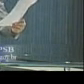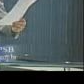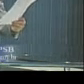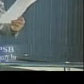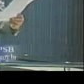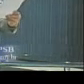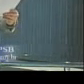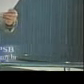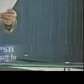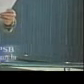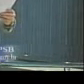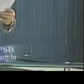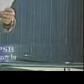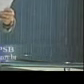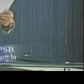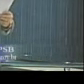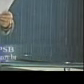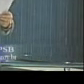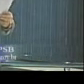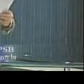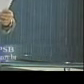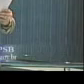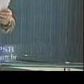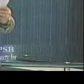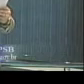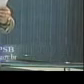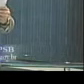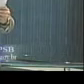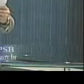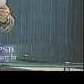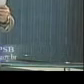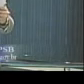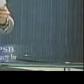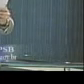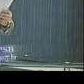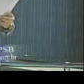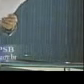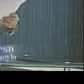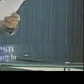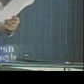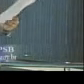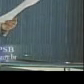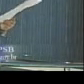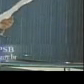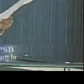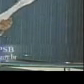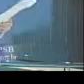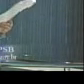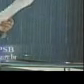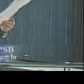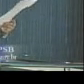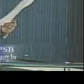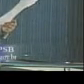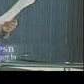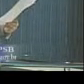hoje Dois Bilhões 465 milhões de reais que